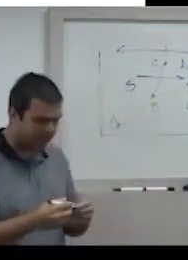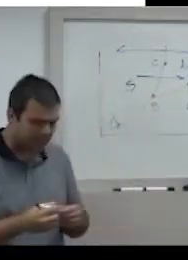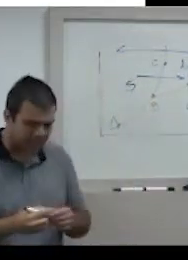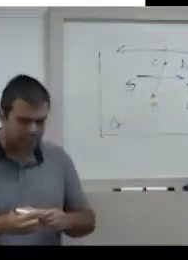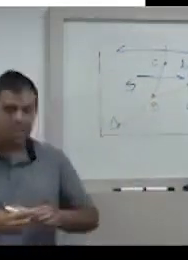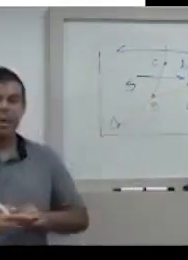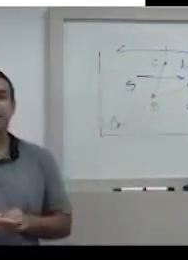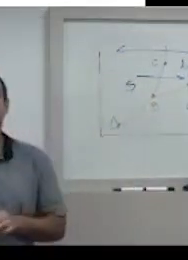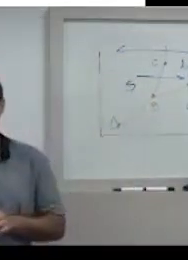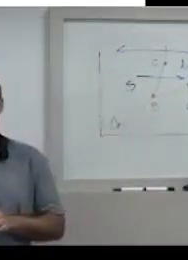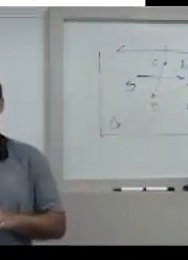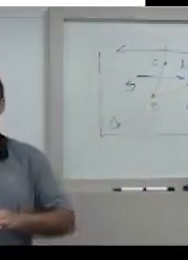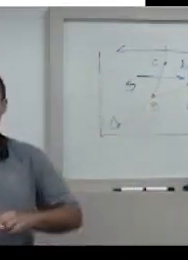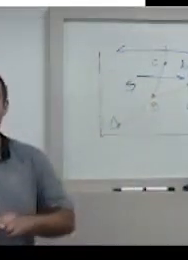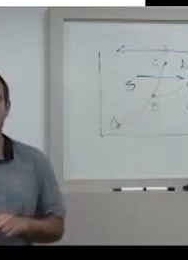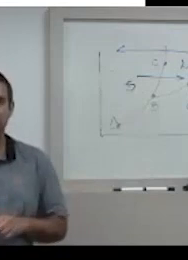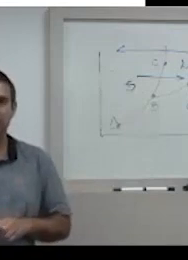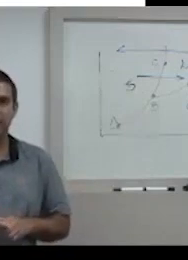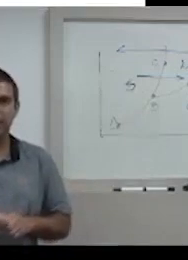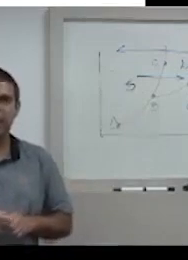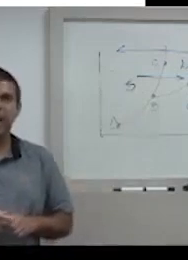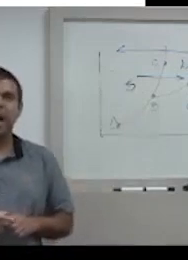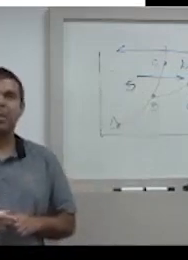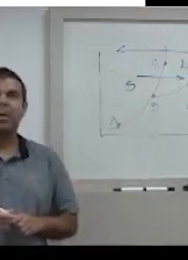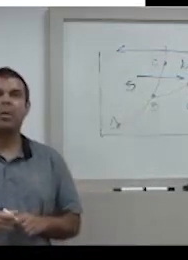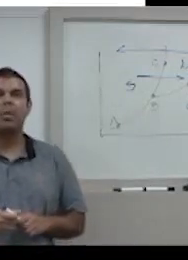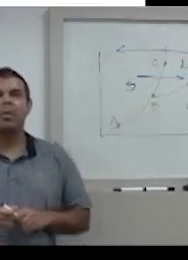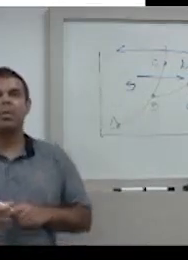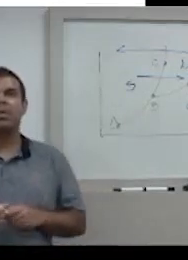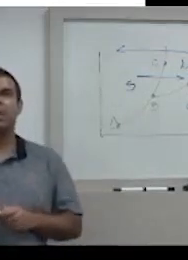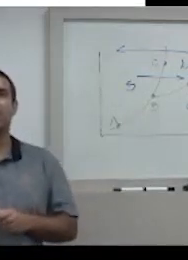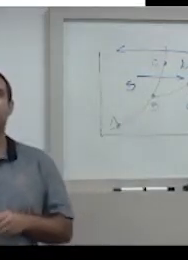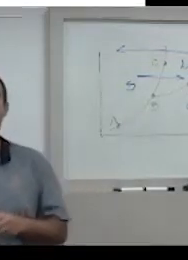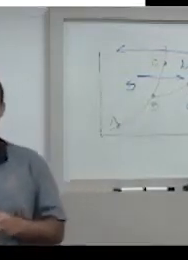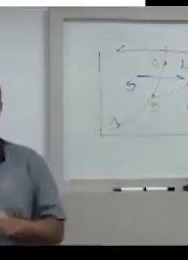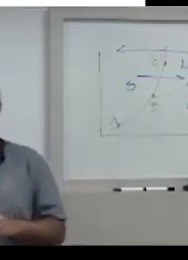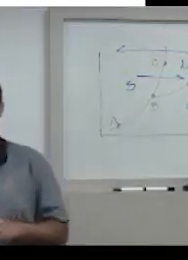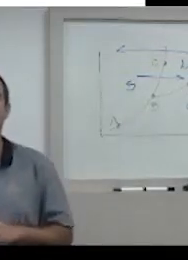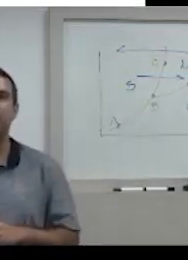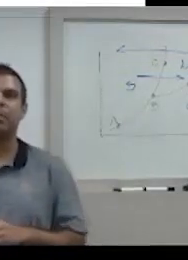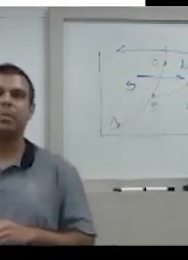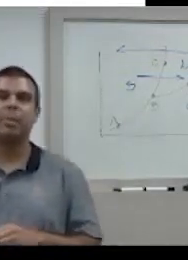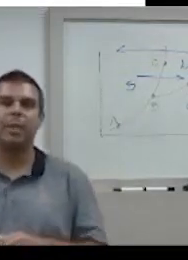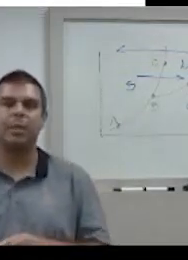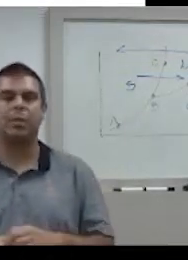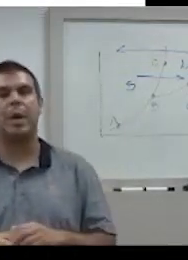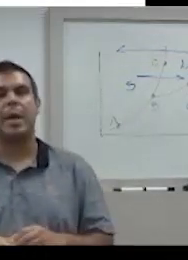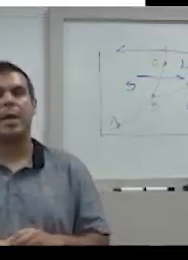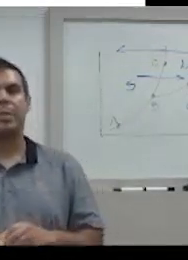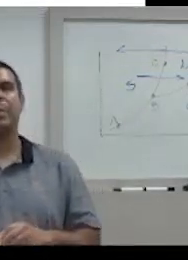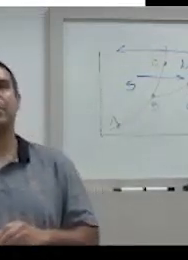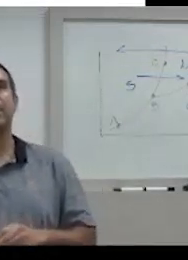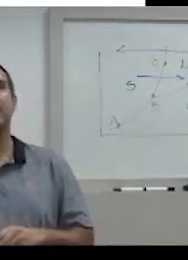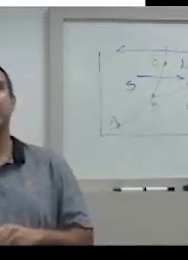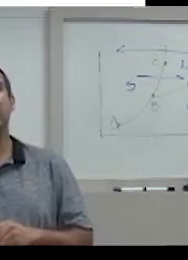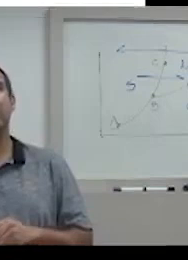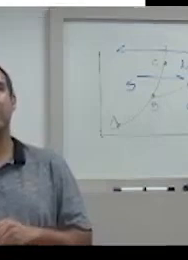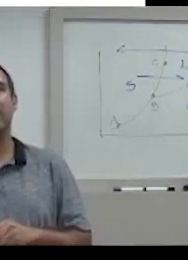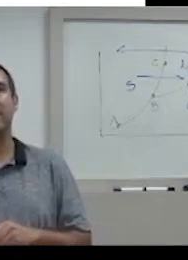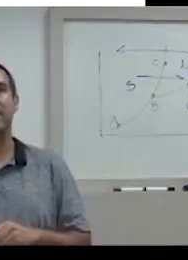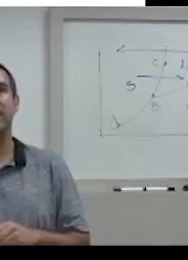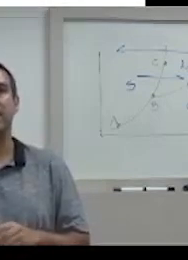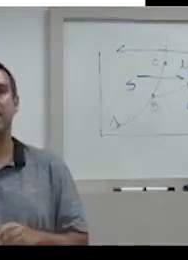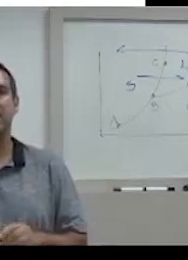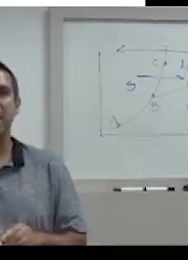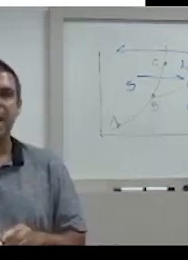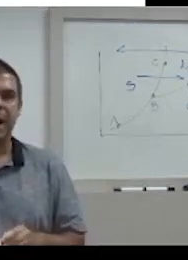trabalhando ali com a ideia, então, da condensação ou liquefação. Agora, quando a gente chega ali no ponto E, acaba sendo o ponto crítico. Esse ponto crítico que